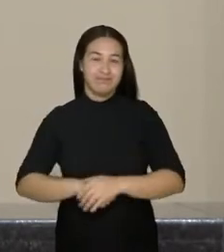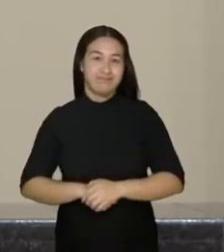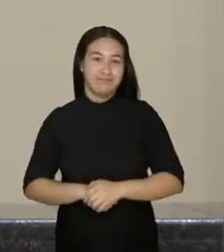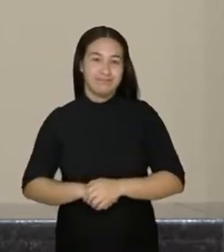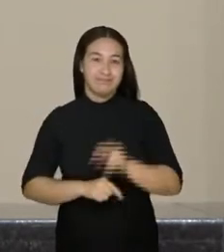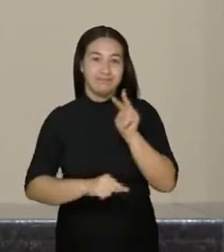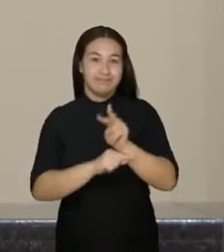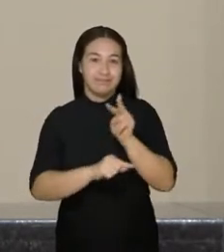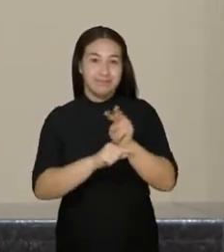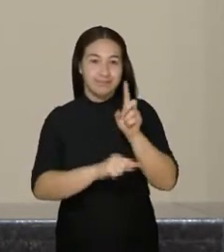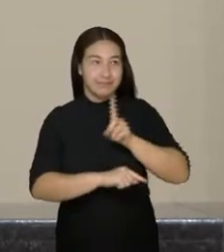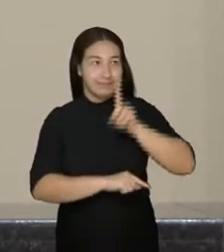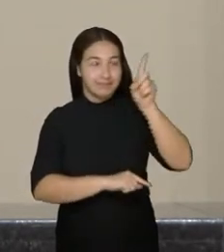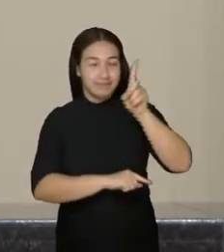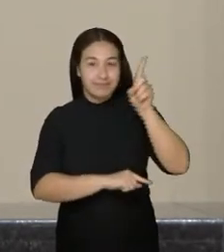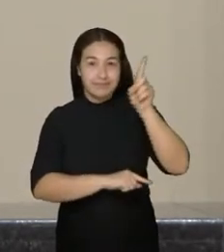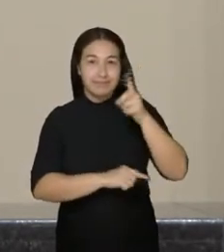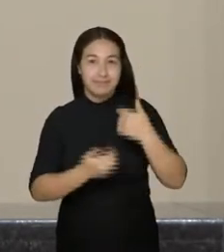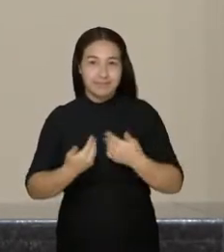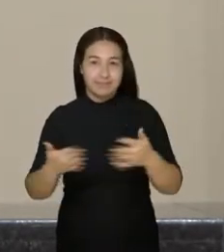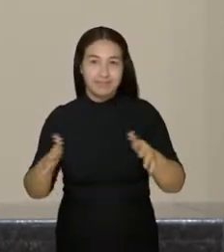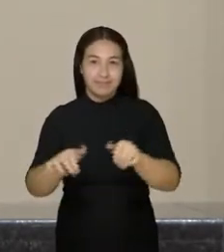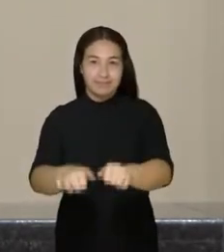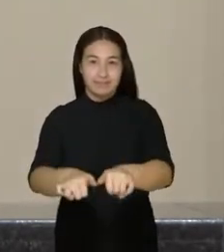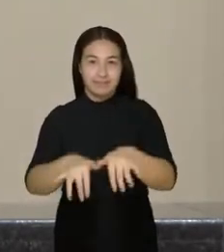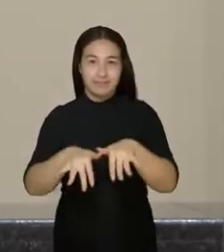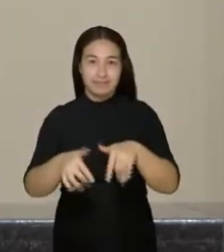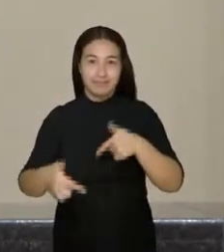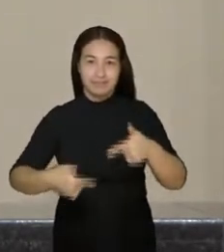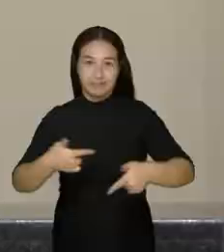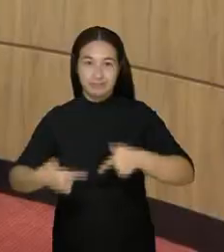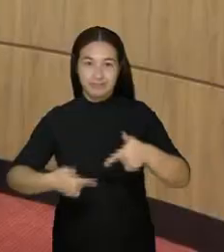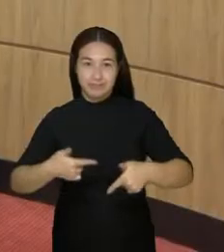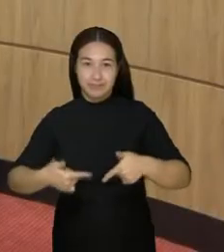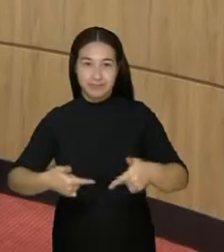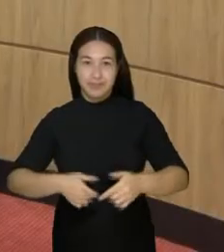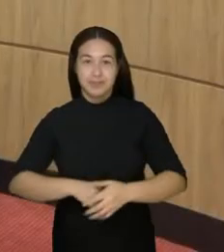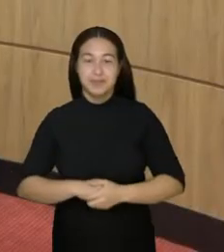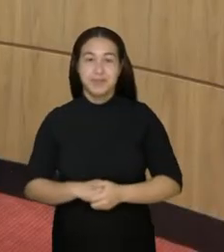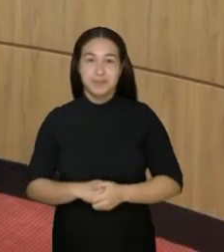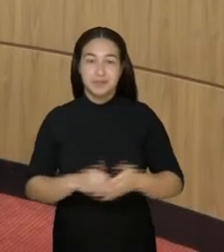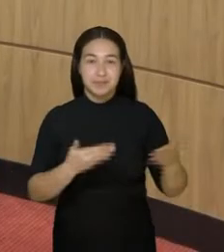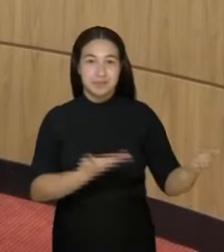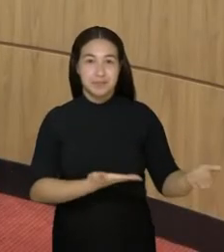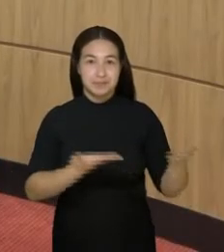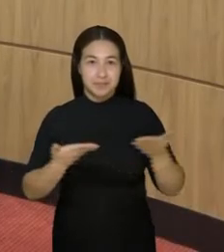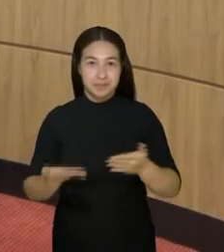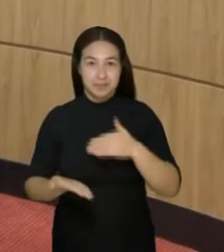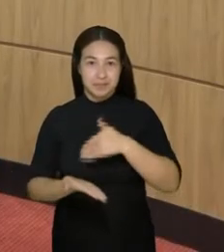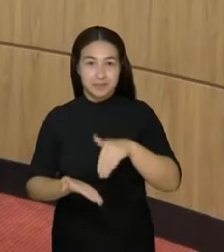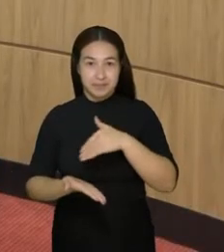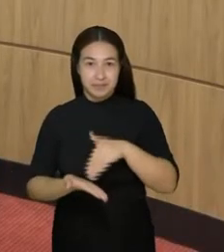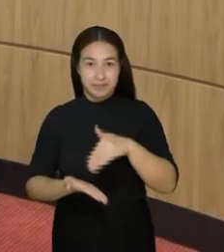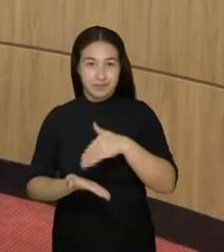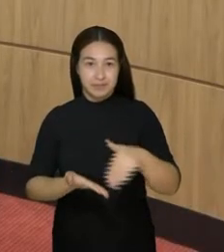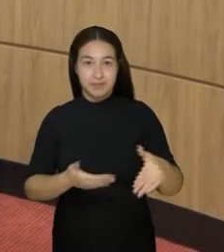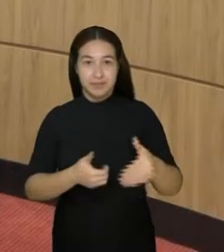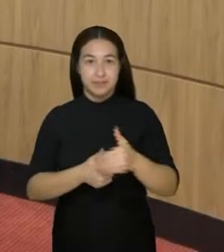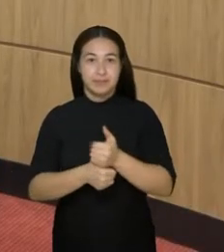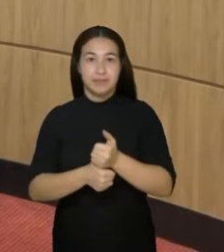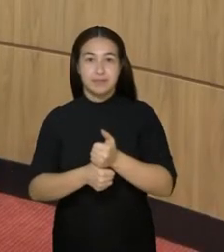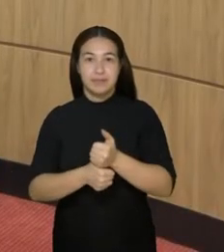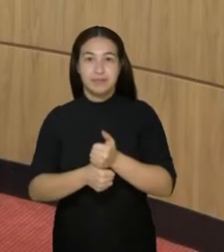a proteção de Deus declara aberta apresentação convido o senhor Secretário adoque